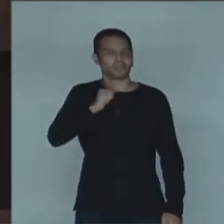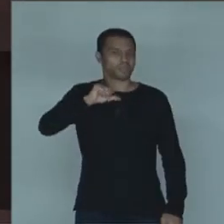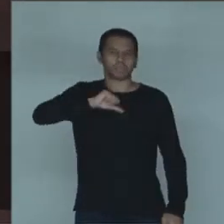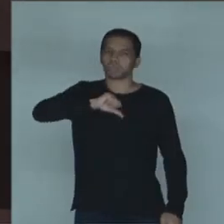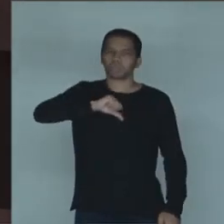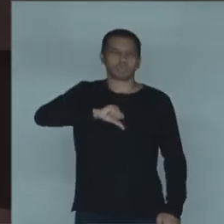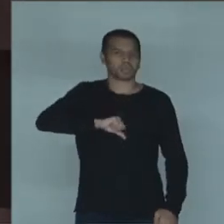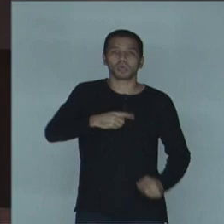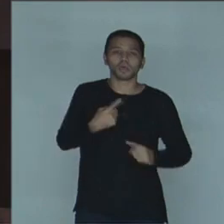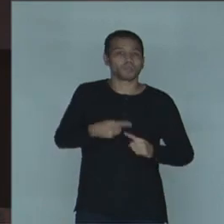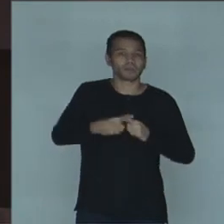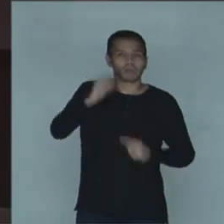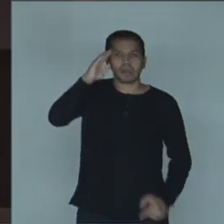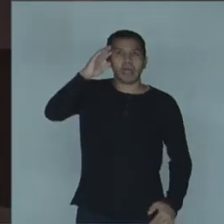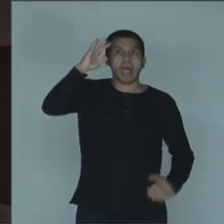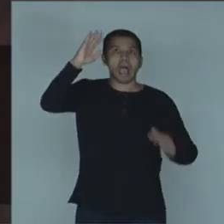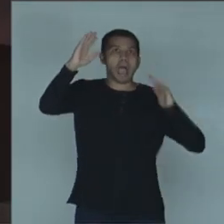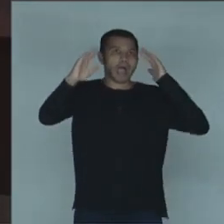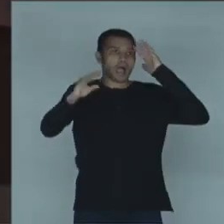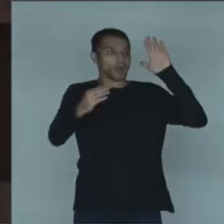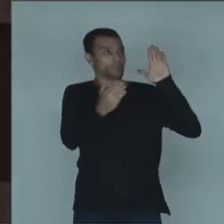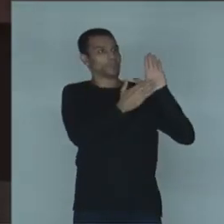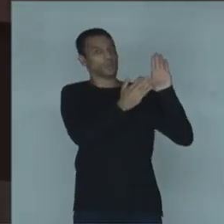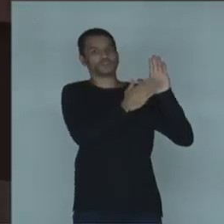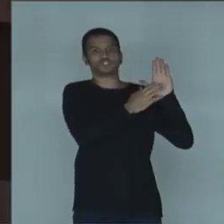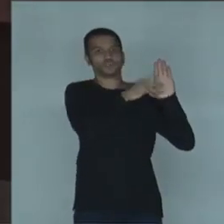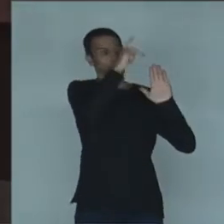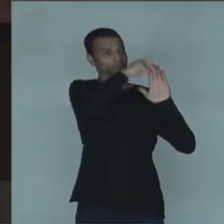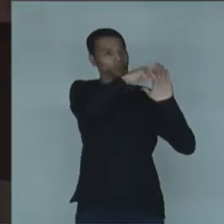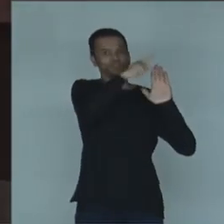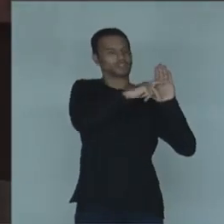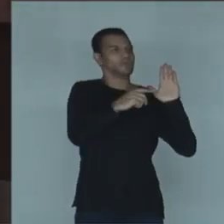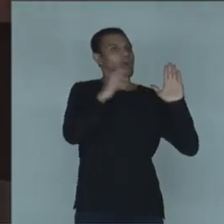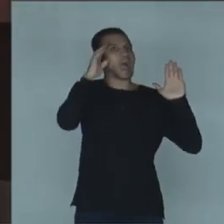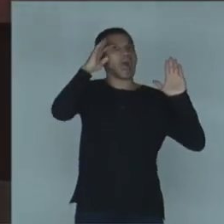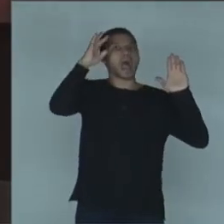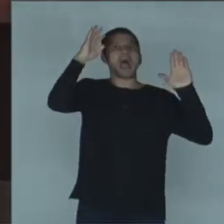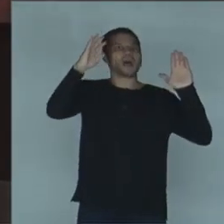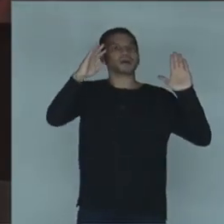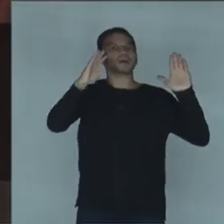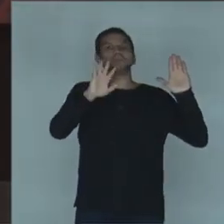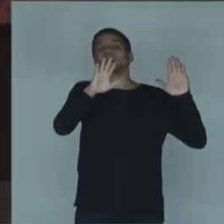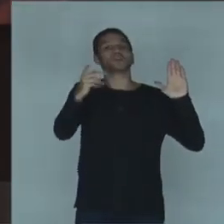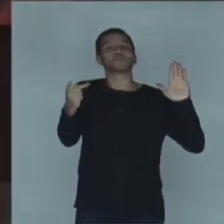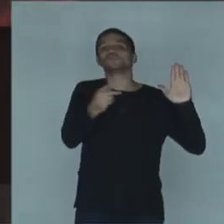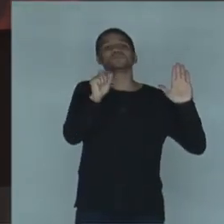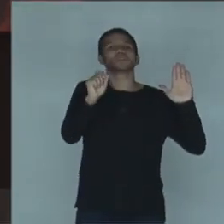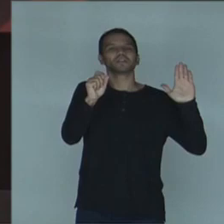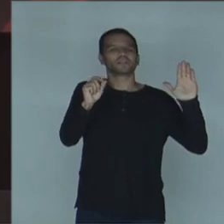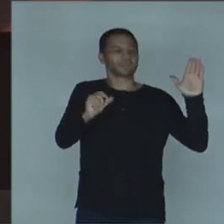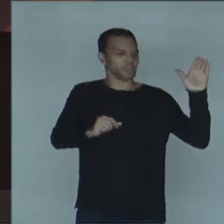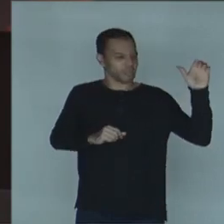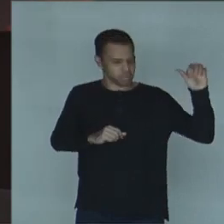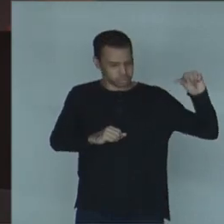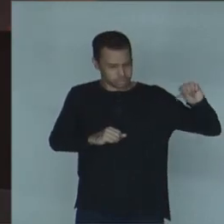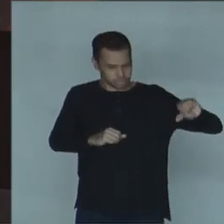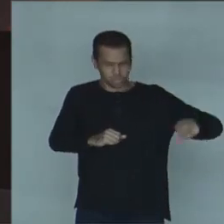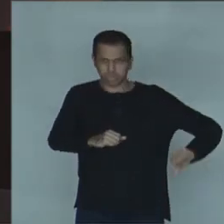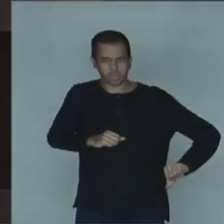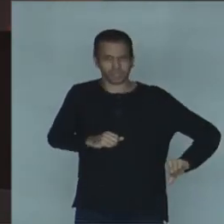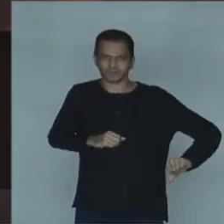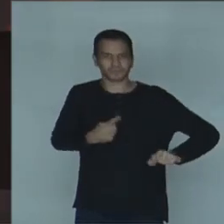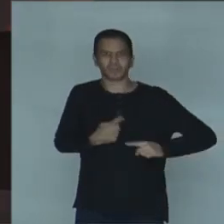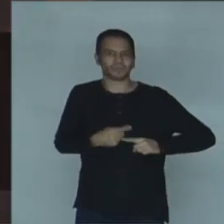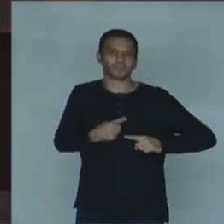e conseguiu É ué mas por que que é forçado é que quando concluiu o projeto viu que o projeto não era a